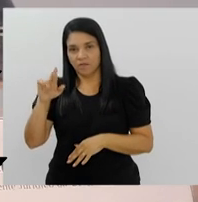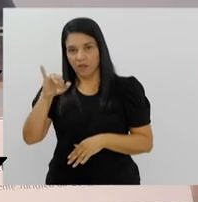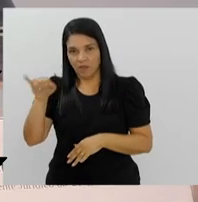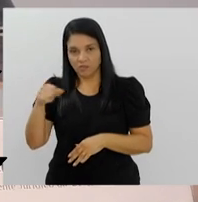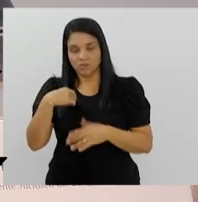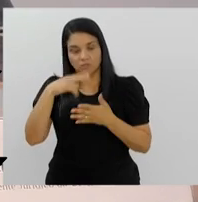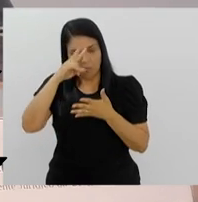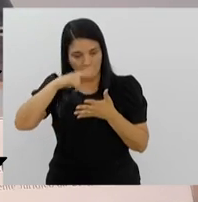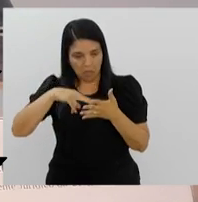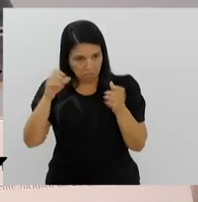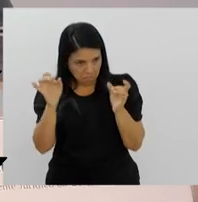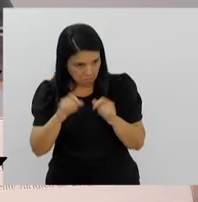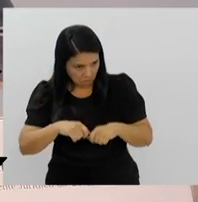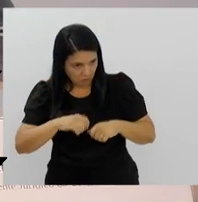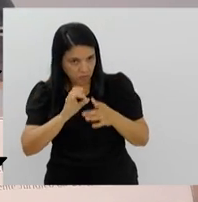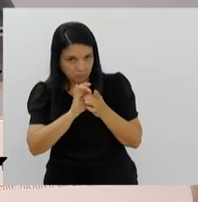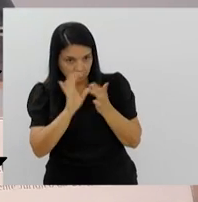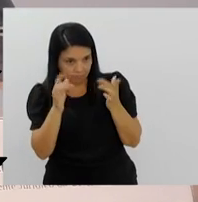do